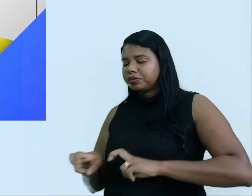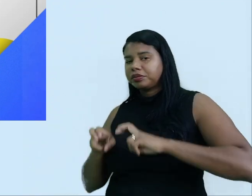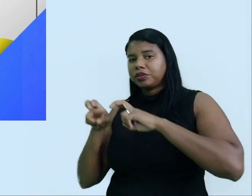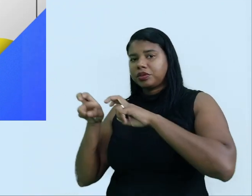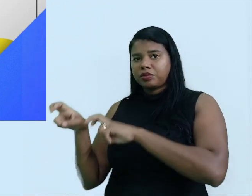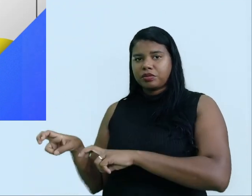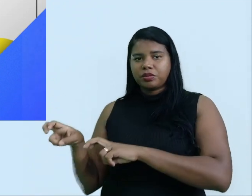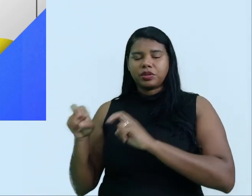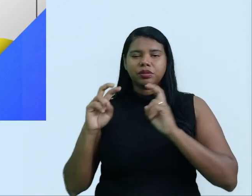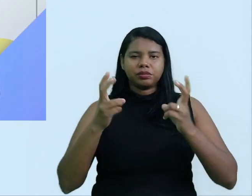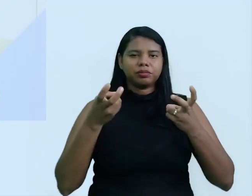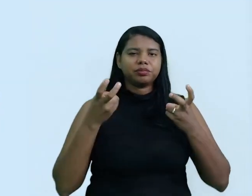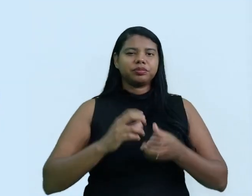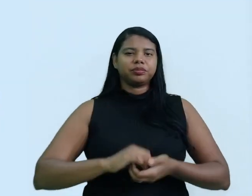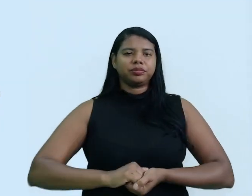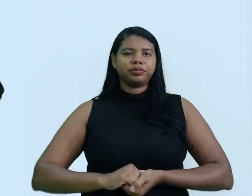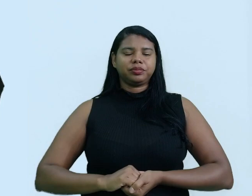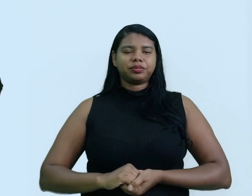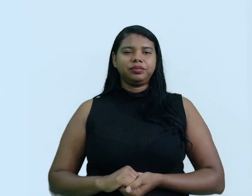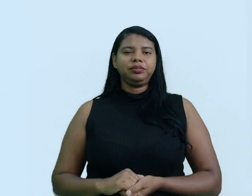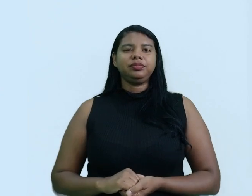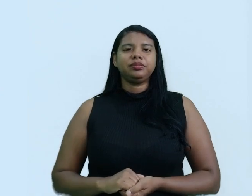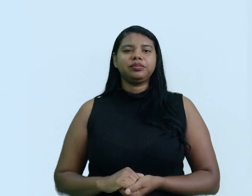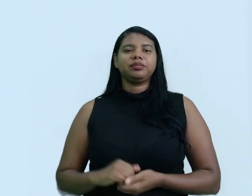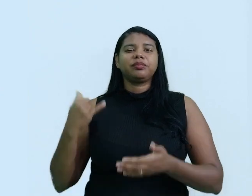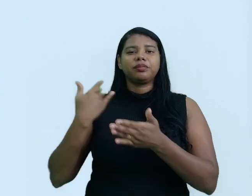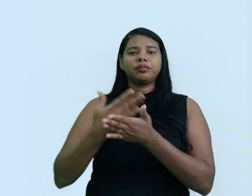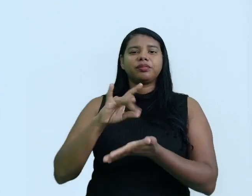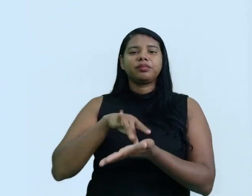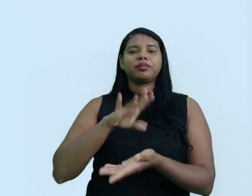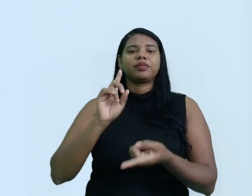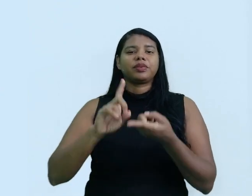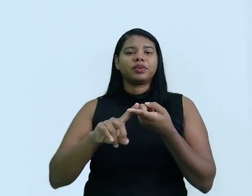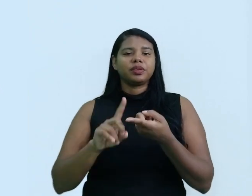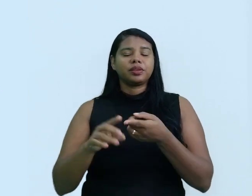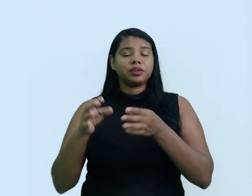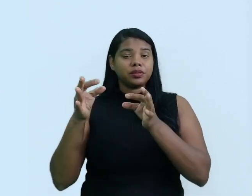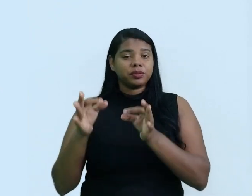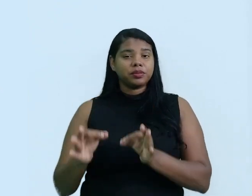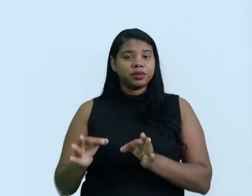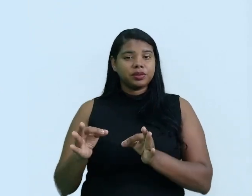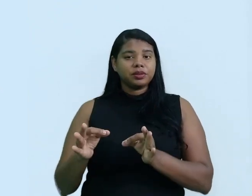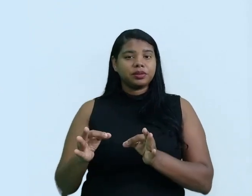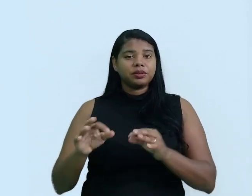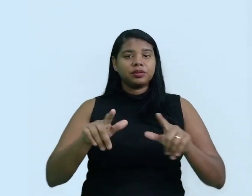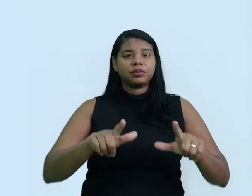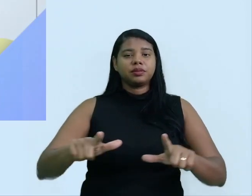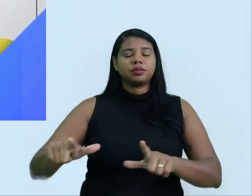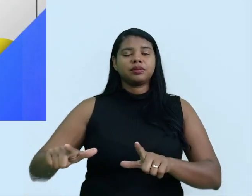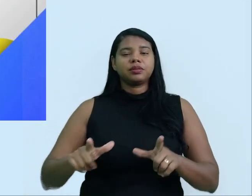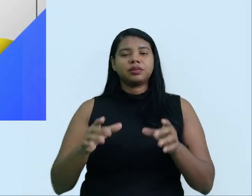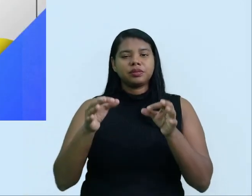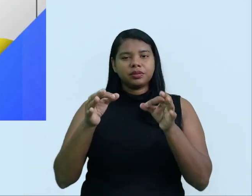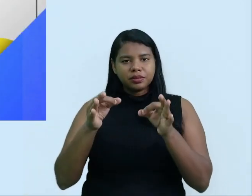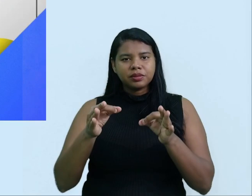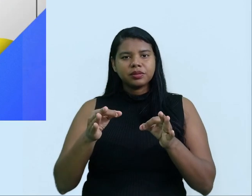é percebido. Tá? Além disso, as formas corretas e os locais adequados